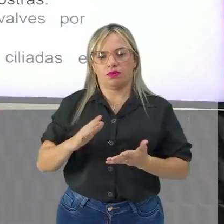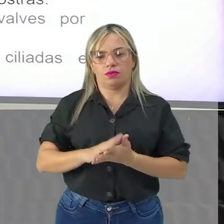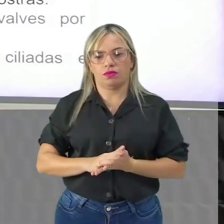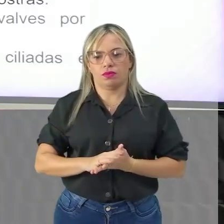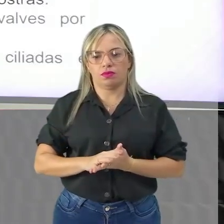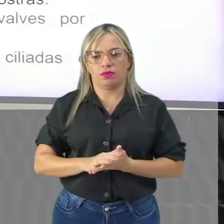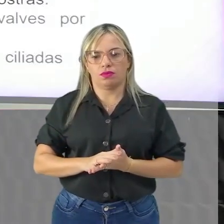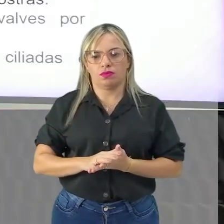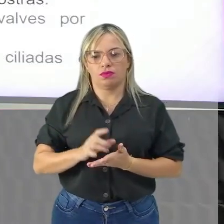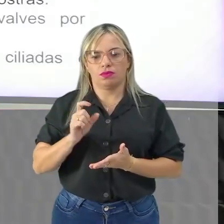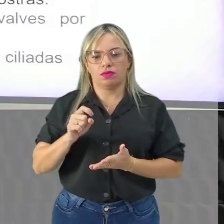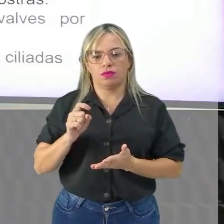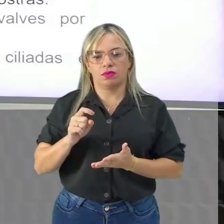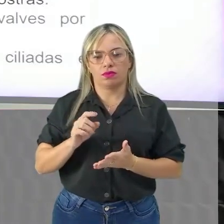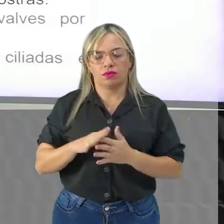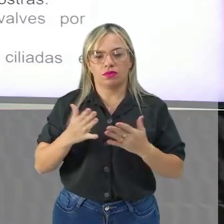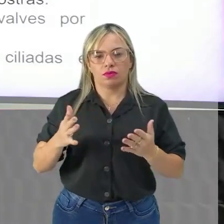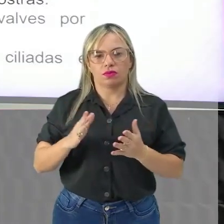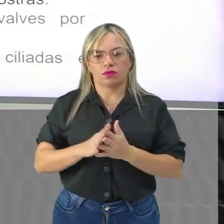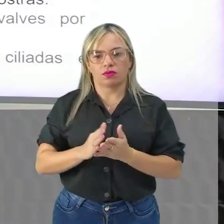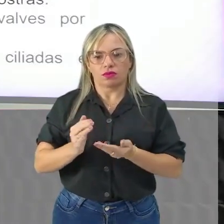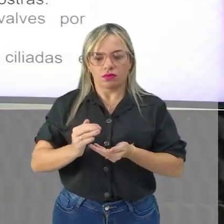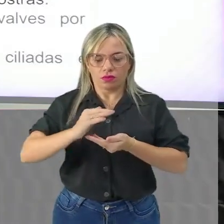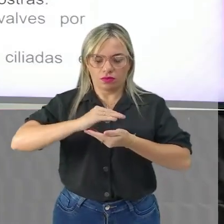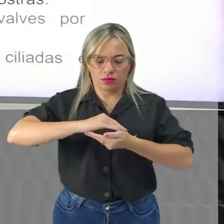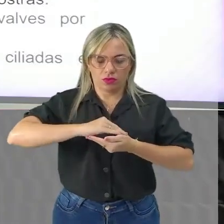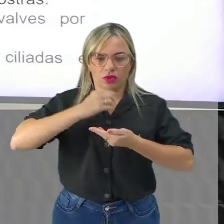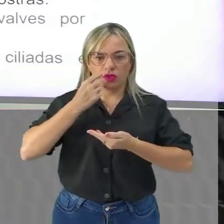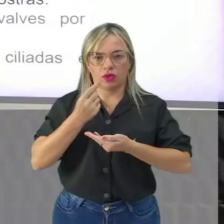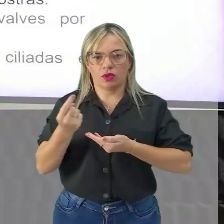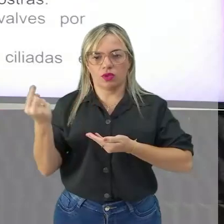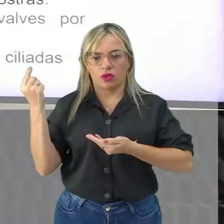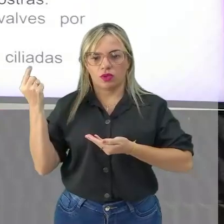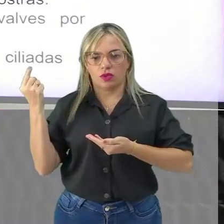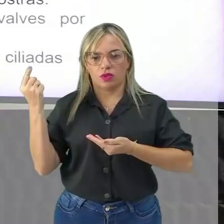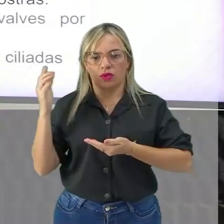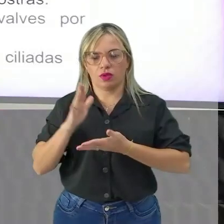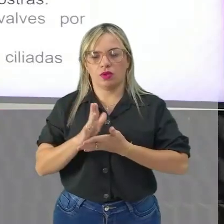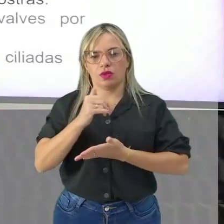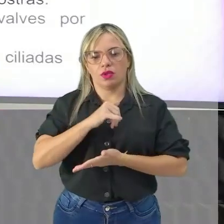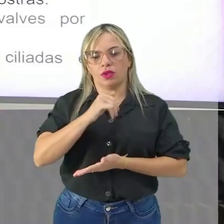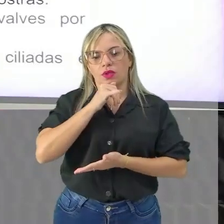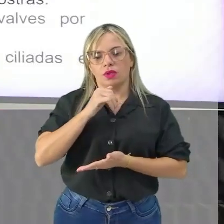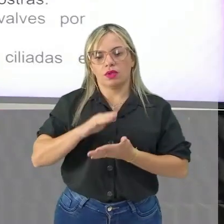incrustados em uma caixinha, né, como é o caso do sarnambi, né?